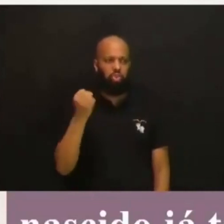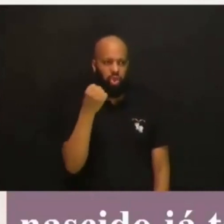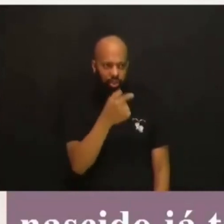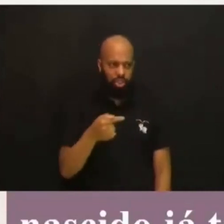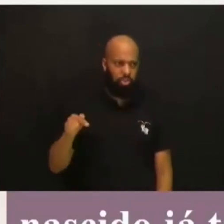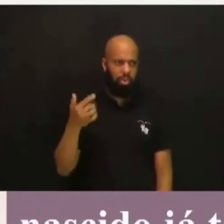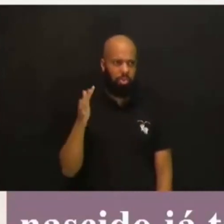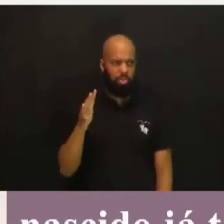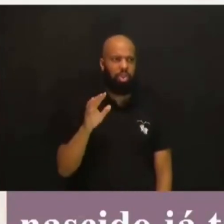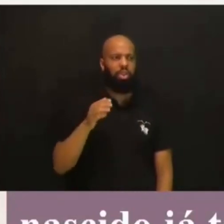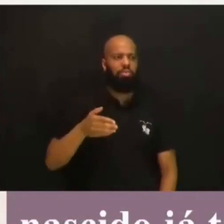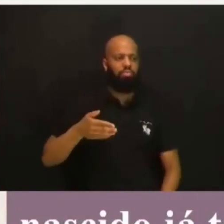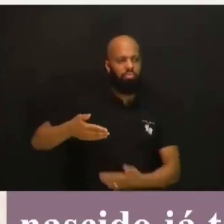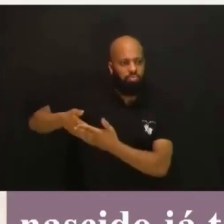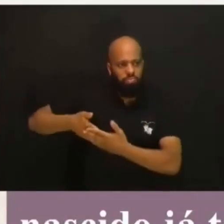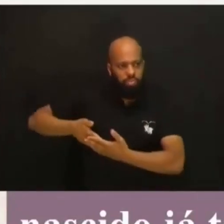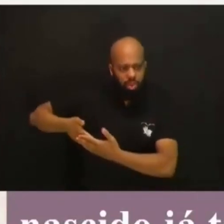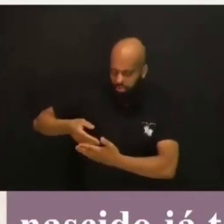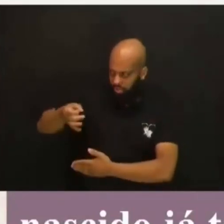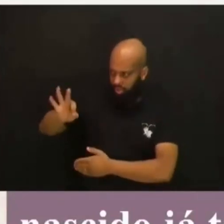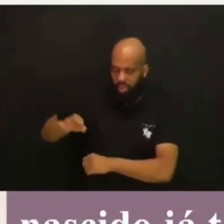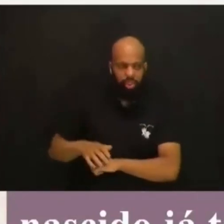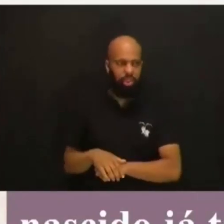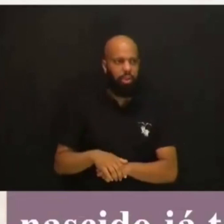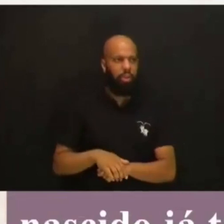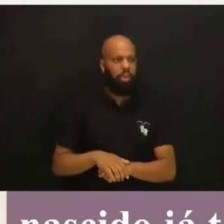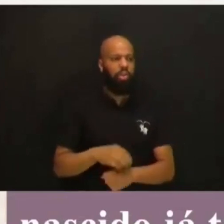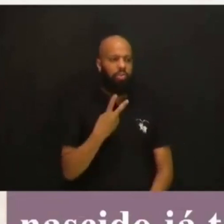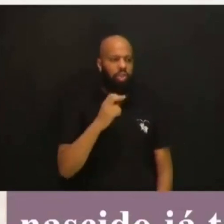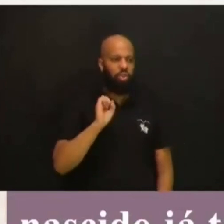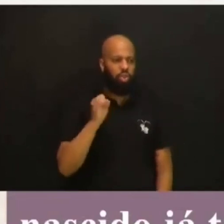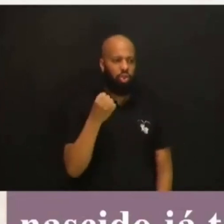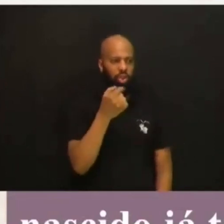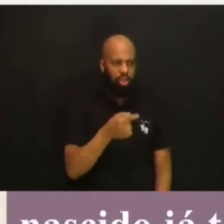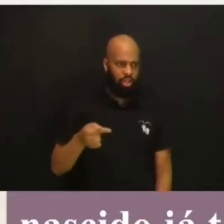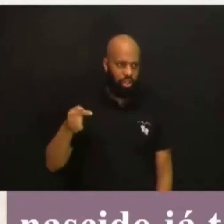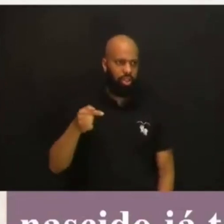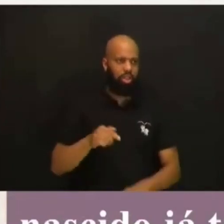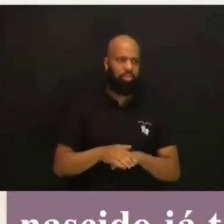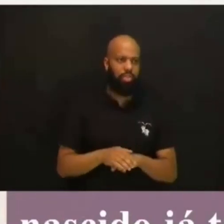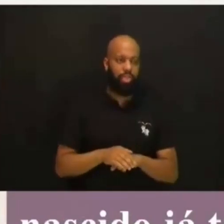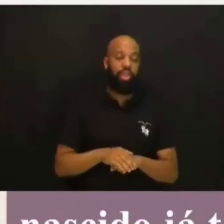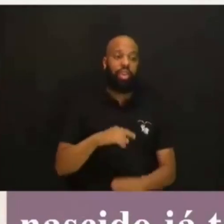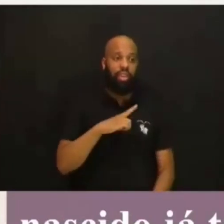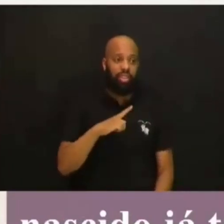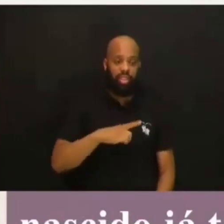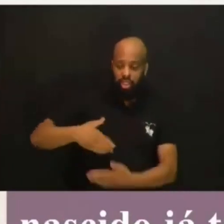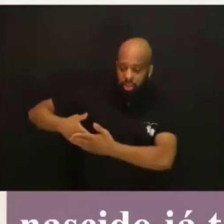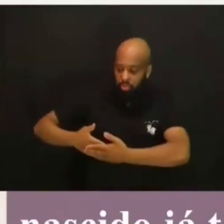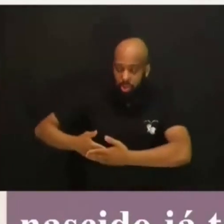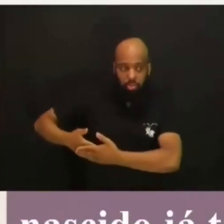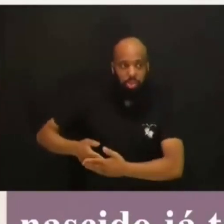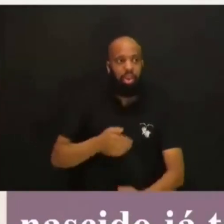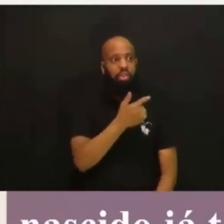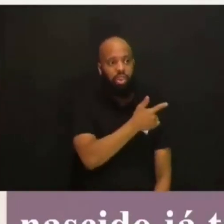semanas, né, que aquele bebê foi. É isso, Henrique? 28 semanas. Senhores, nós temos bebês de